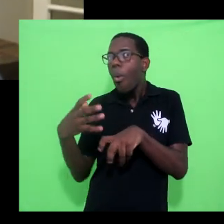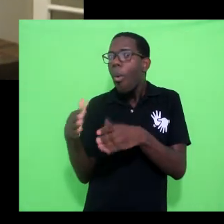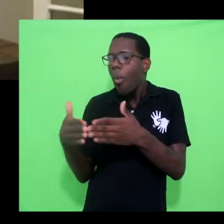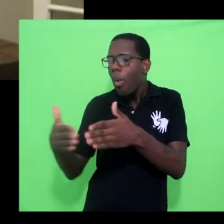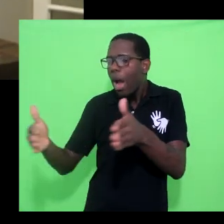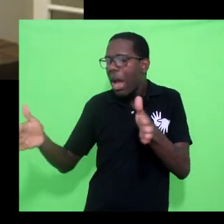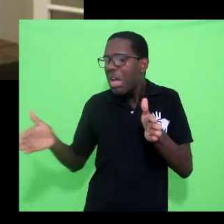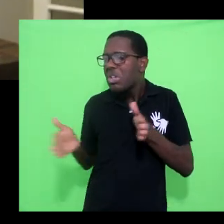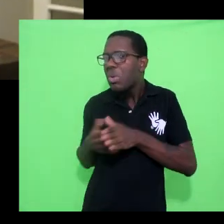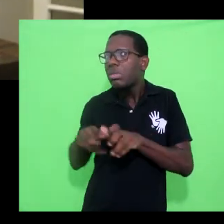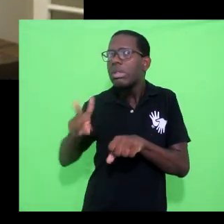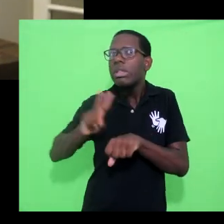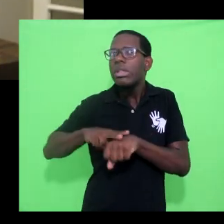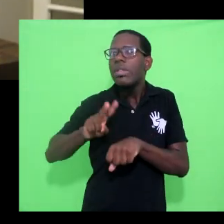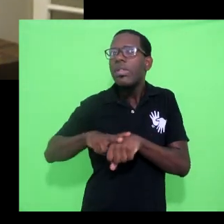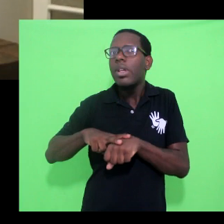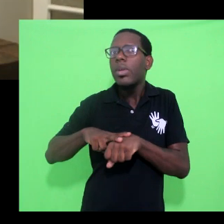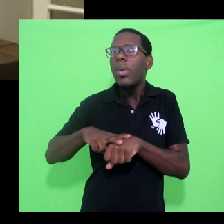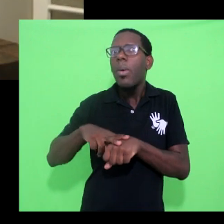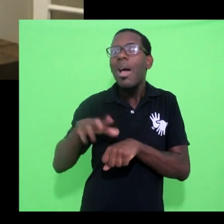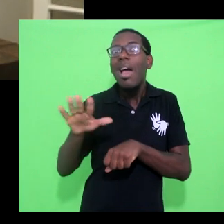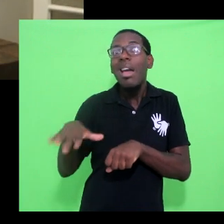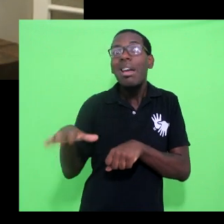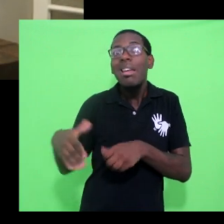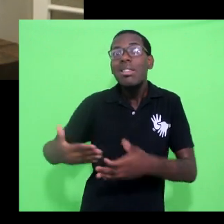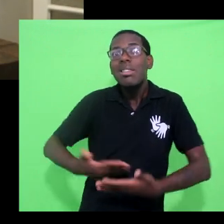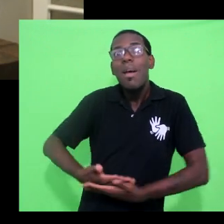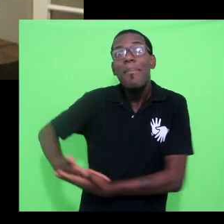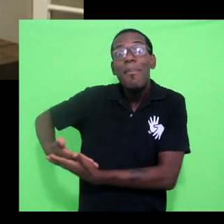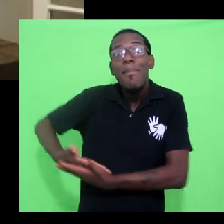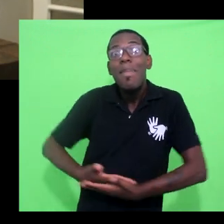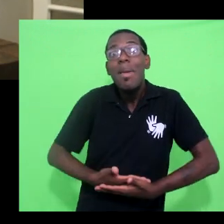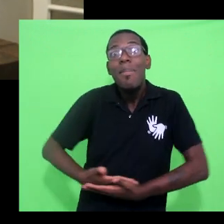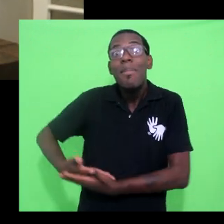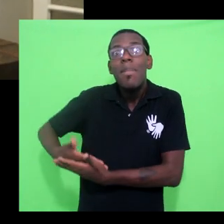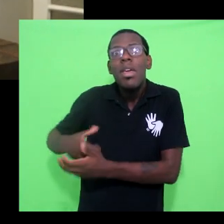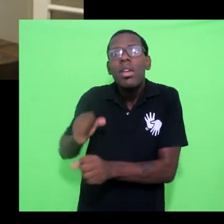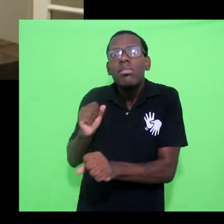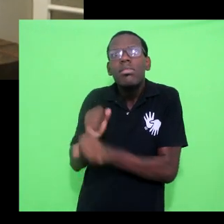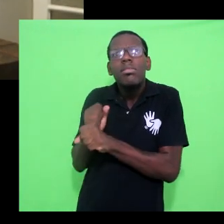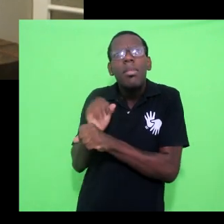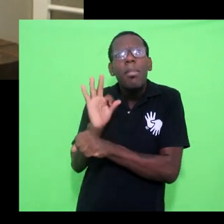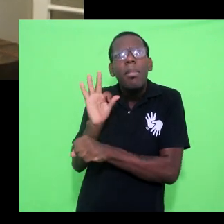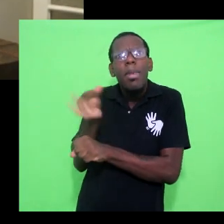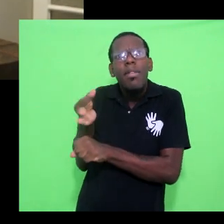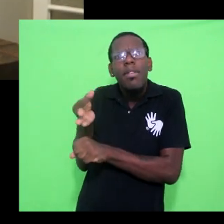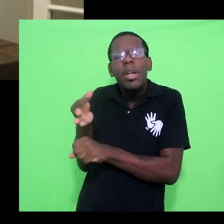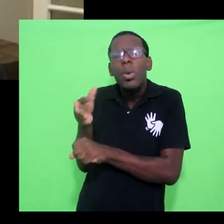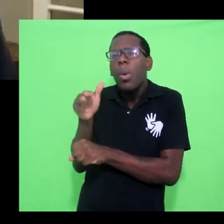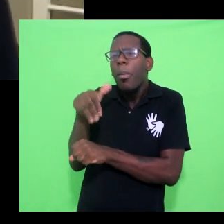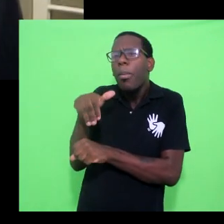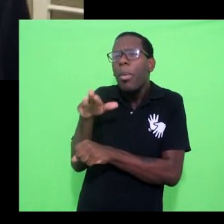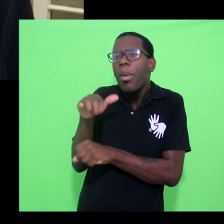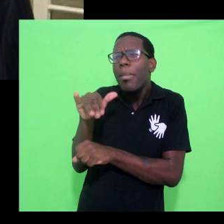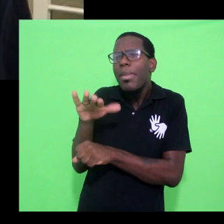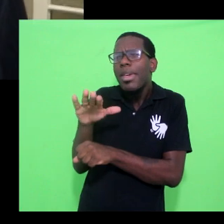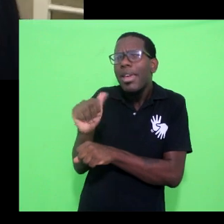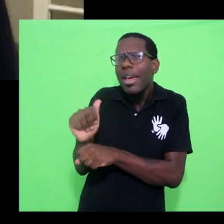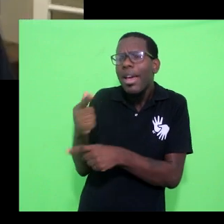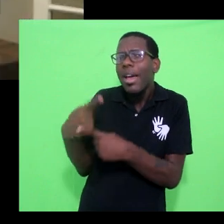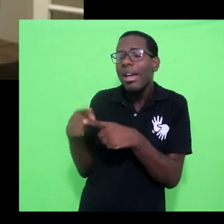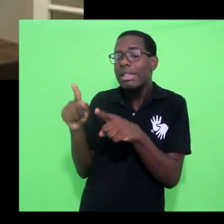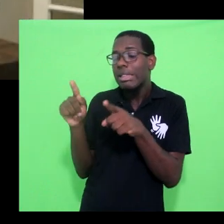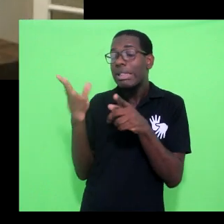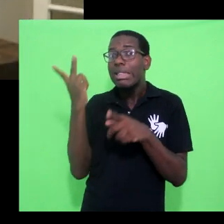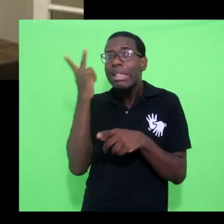vidro com uma criança, um bebê, em estado de conservação perfeito, uma múmia, né? Uma mumificação